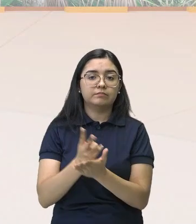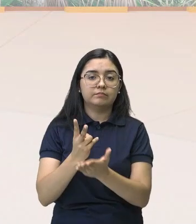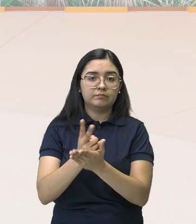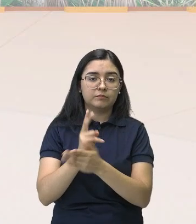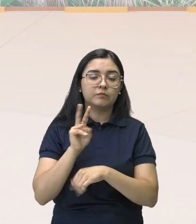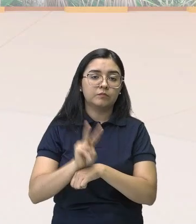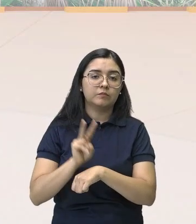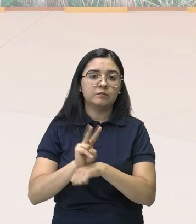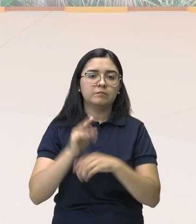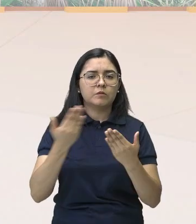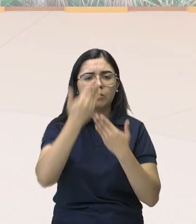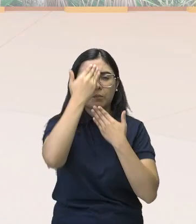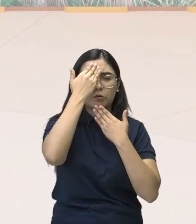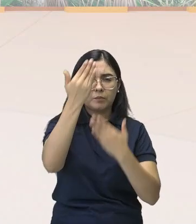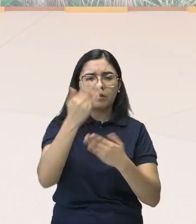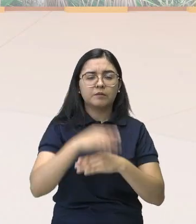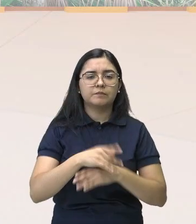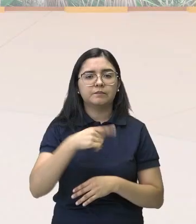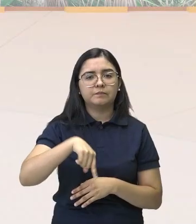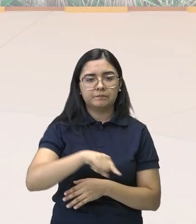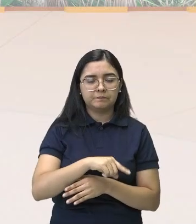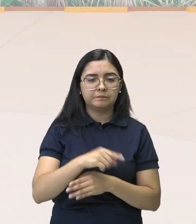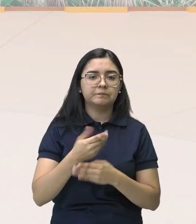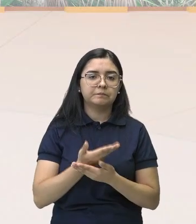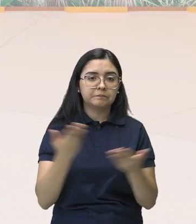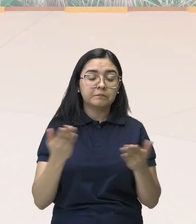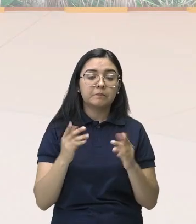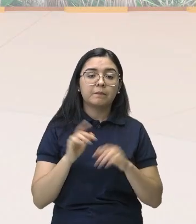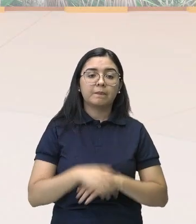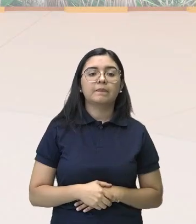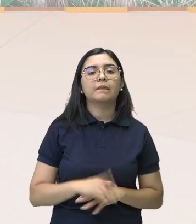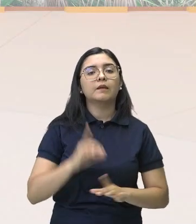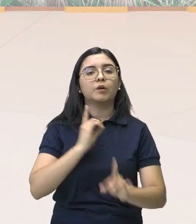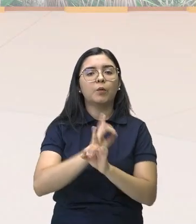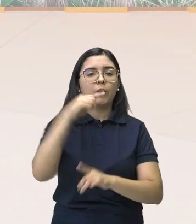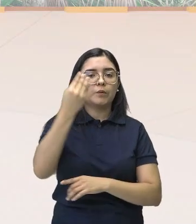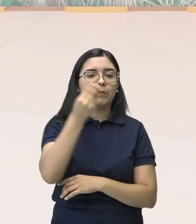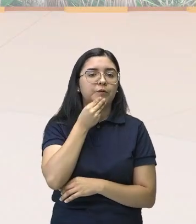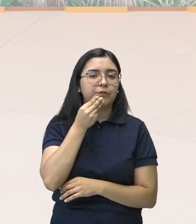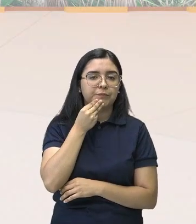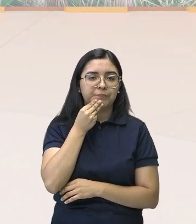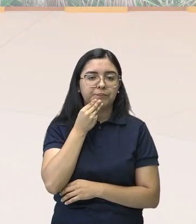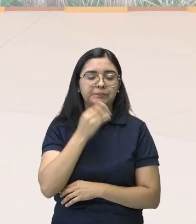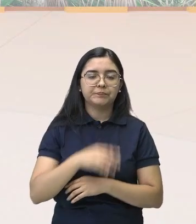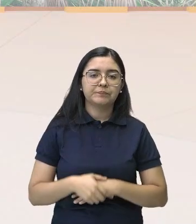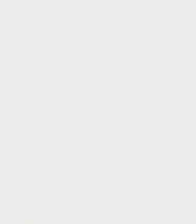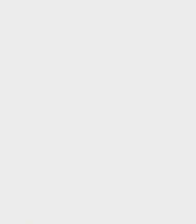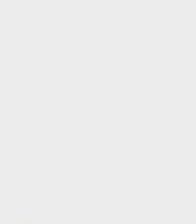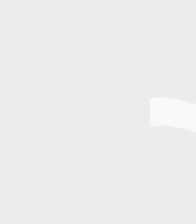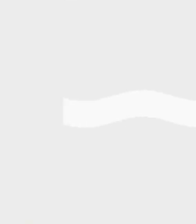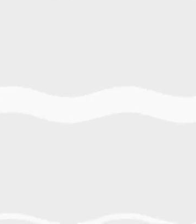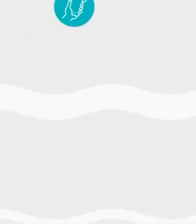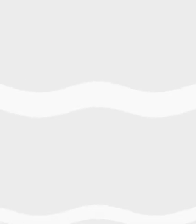Ok? Gente, muito obrigado por estar aqui conosco e até uma próxima aula.